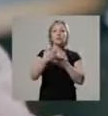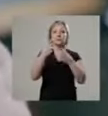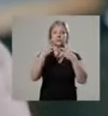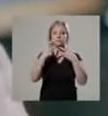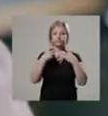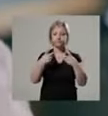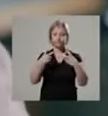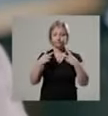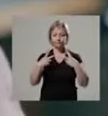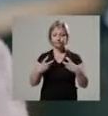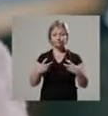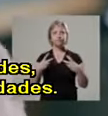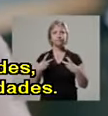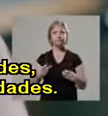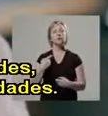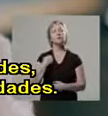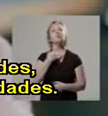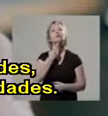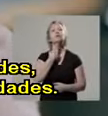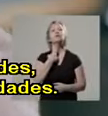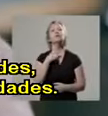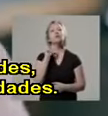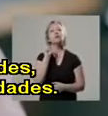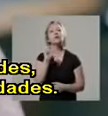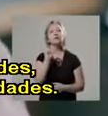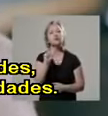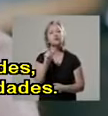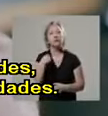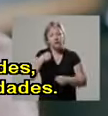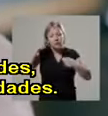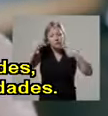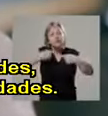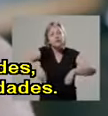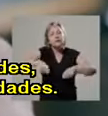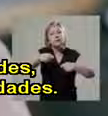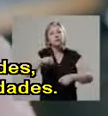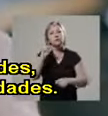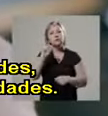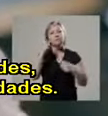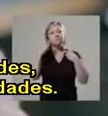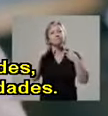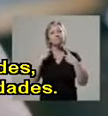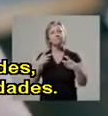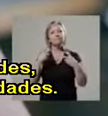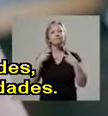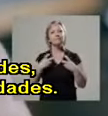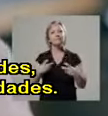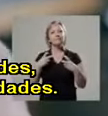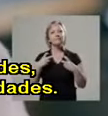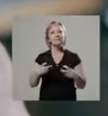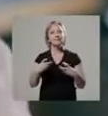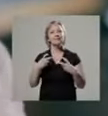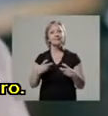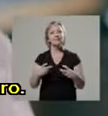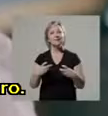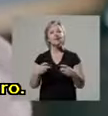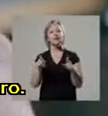Eu comecei a olhar para mim, para minhas vontades, para minhas